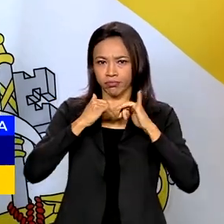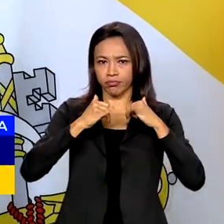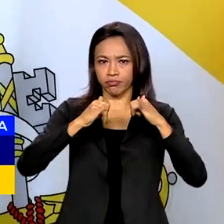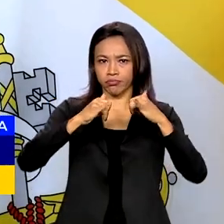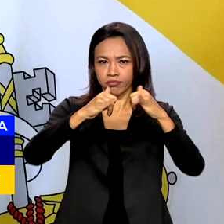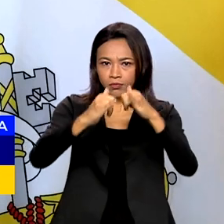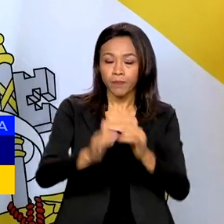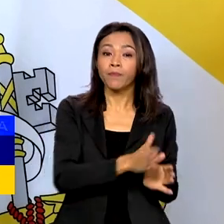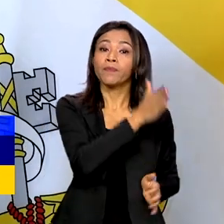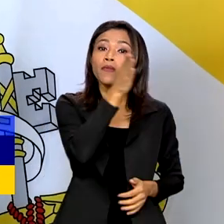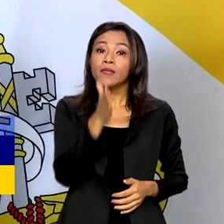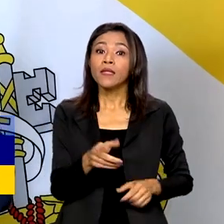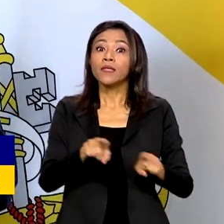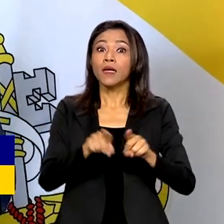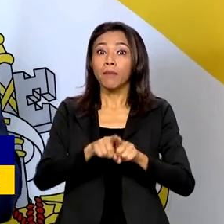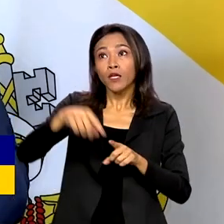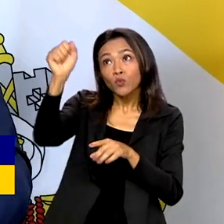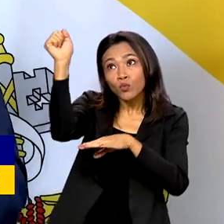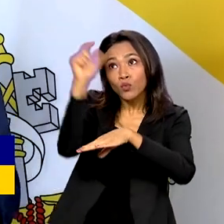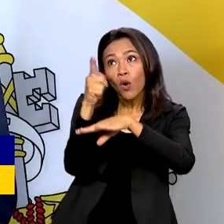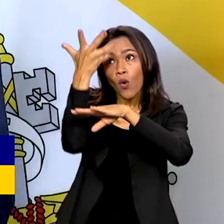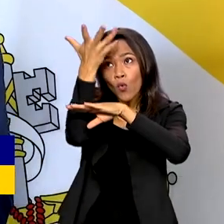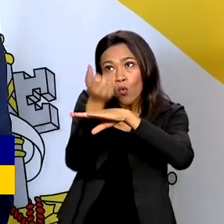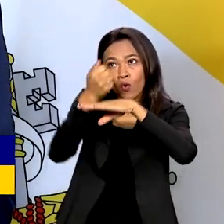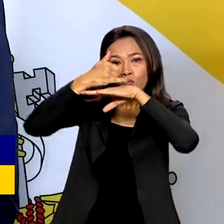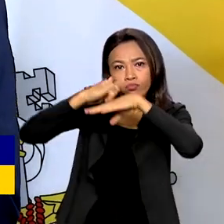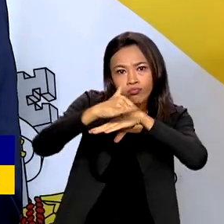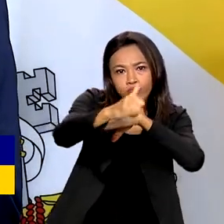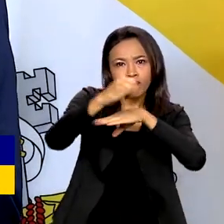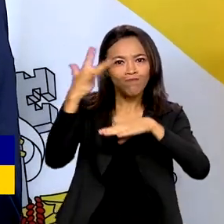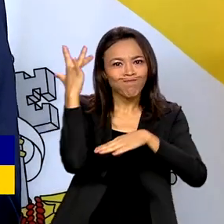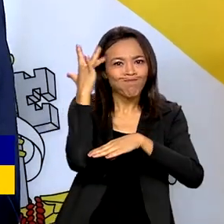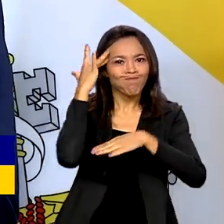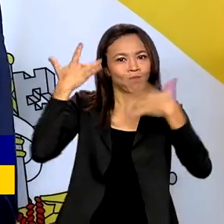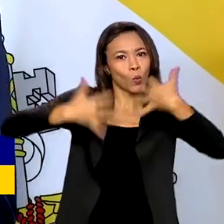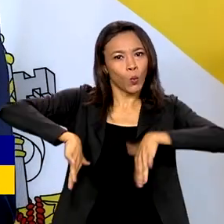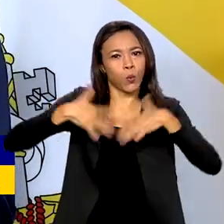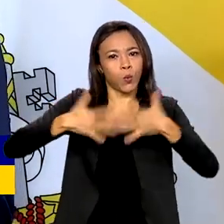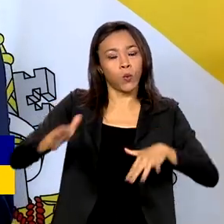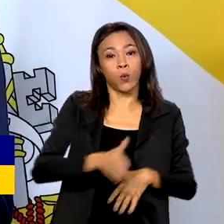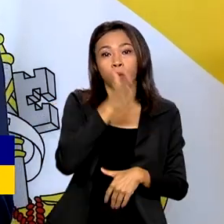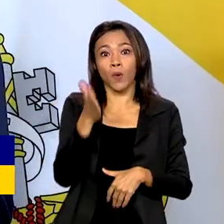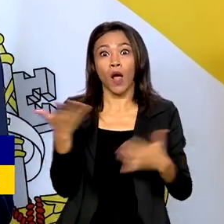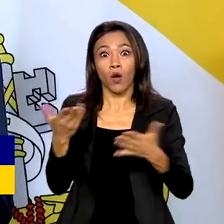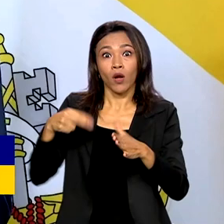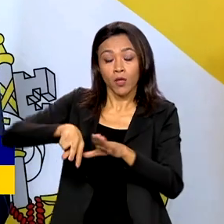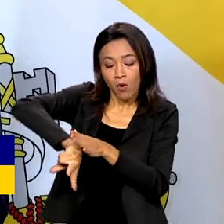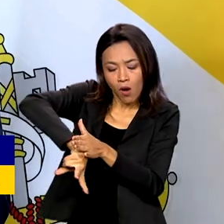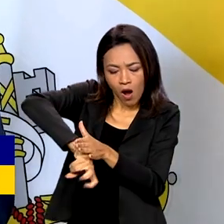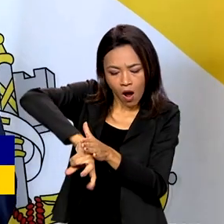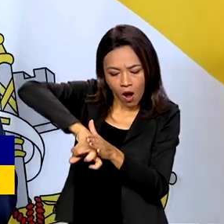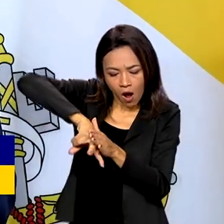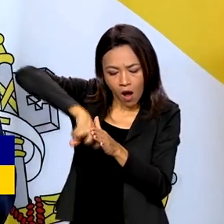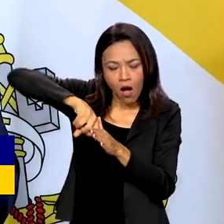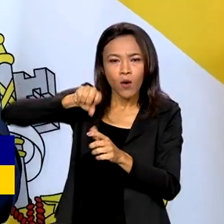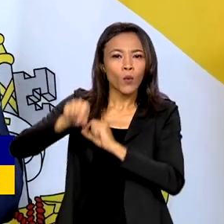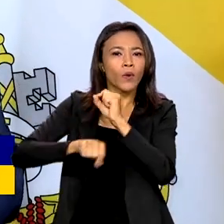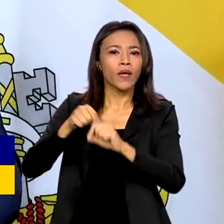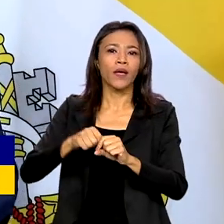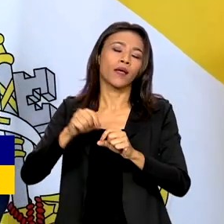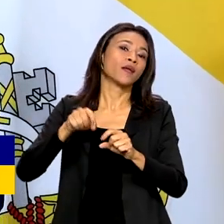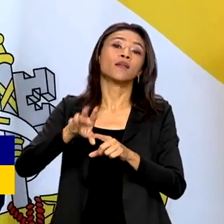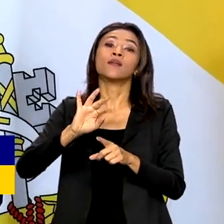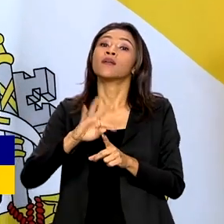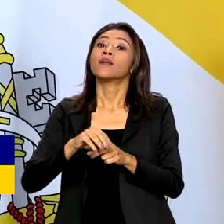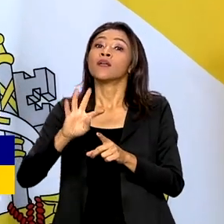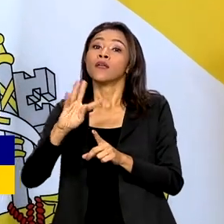de energia solar extraordinário, nós agora estamos explorando hidrogênio verde em